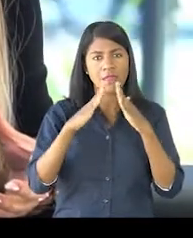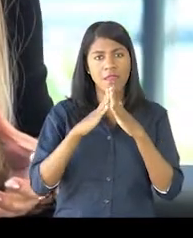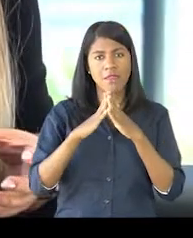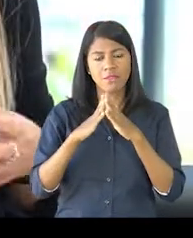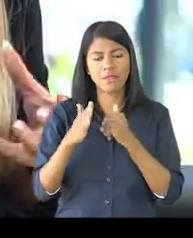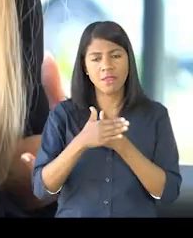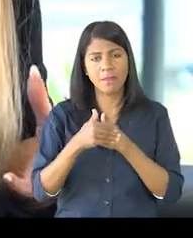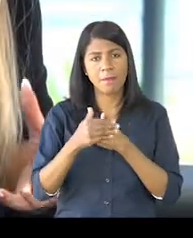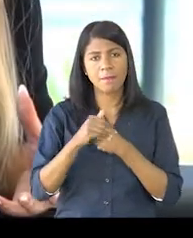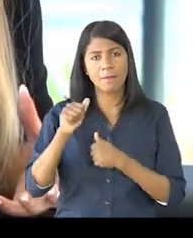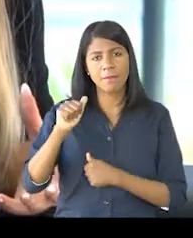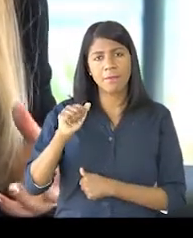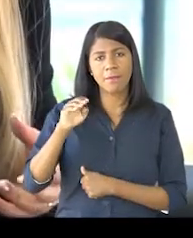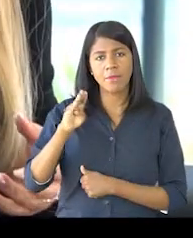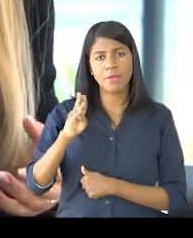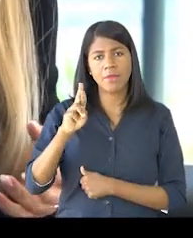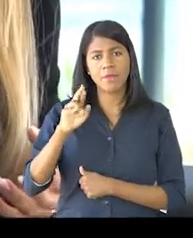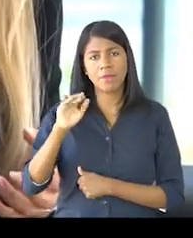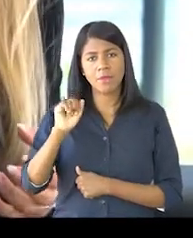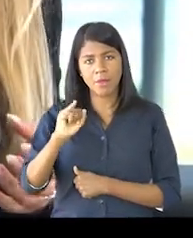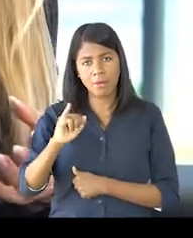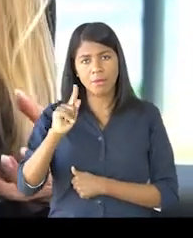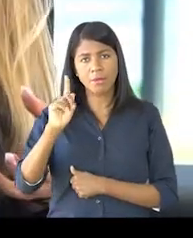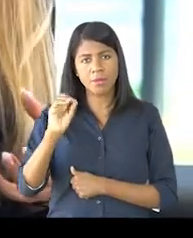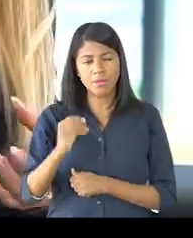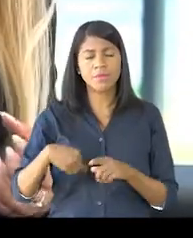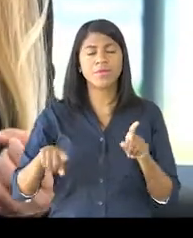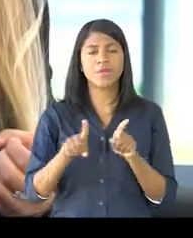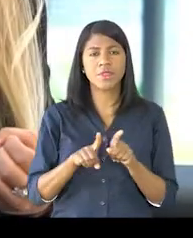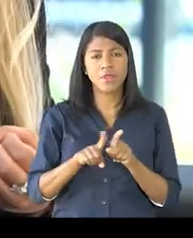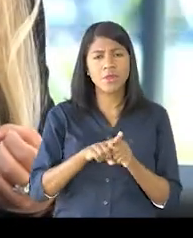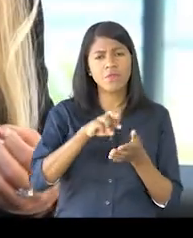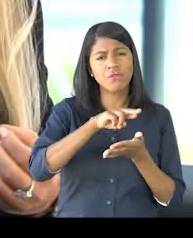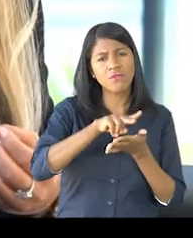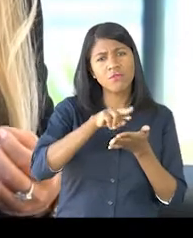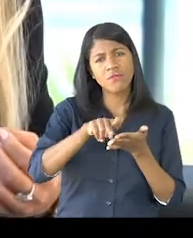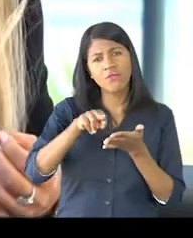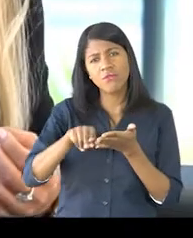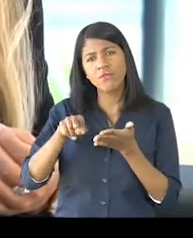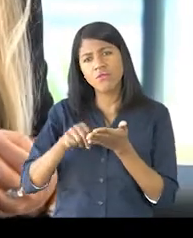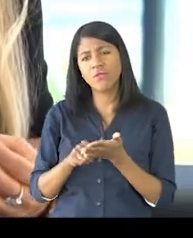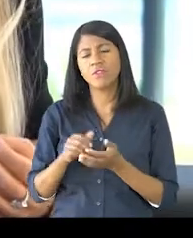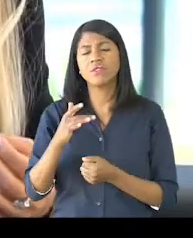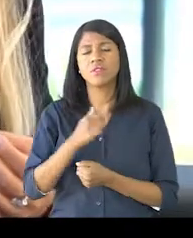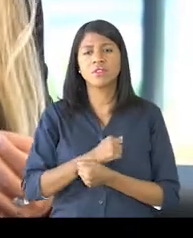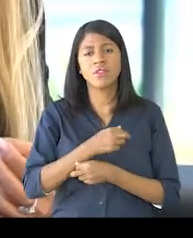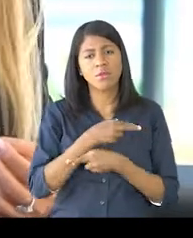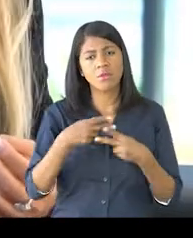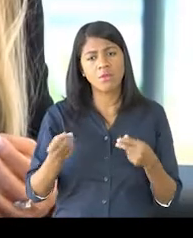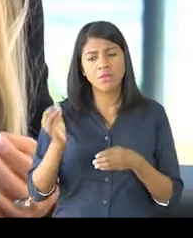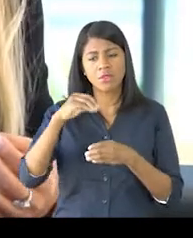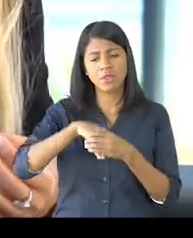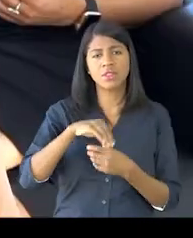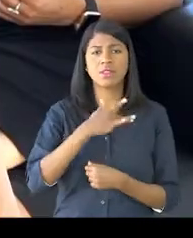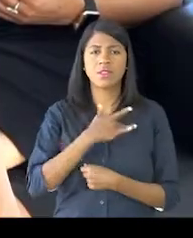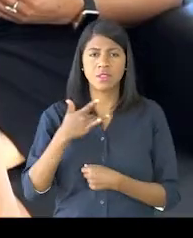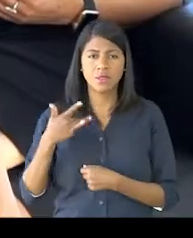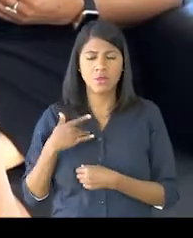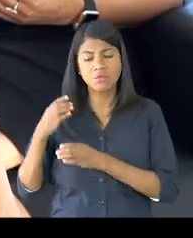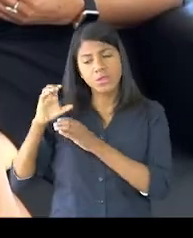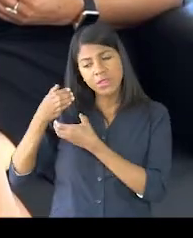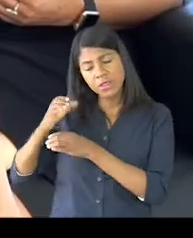casa, literalmente, né, que recebe, acolhe mulheres e crianças, mulheres e seus filhos